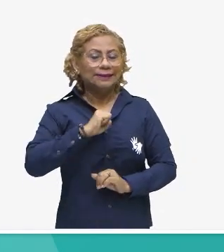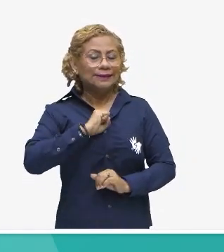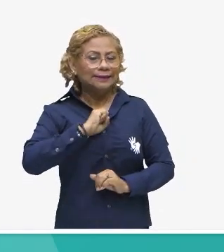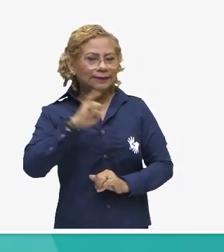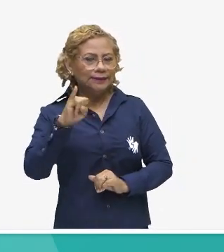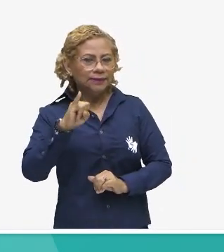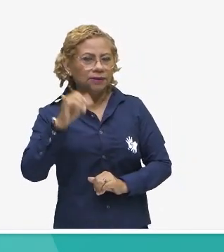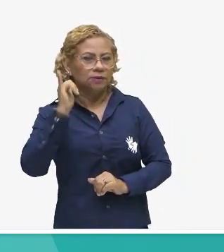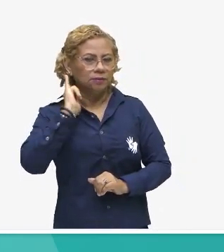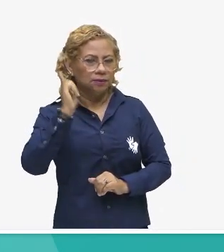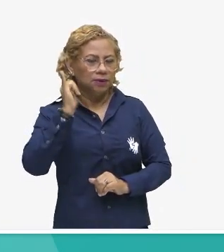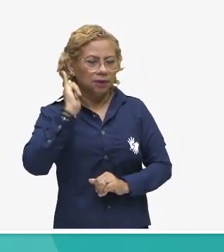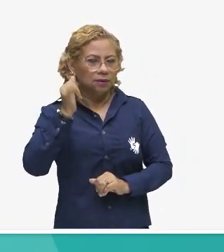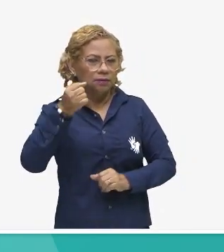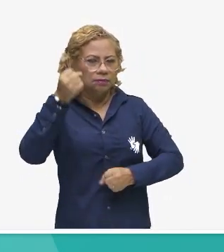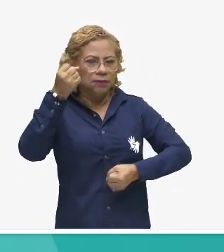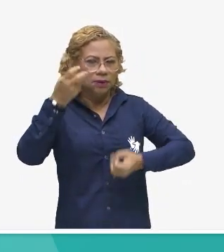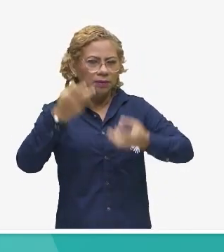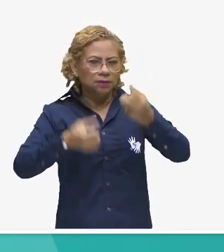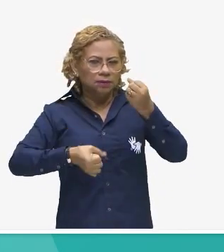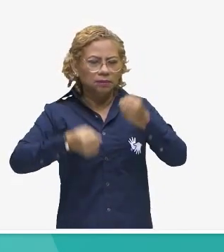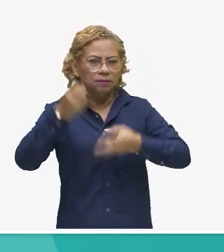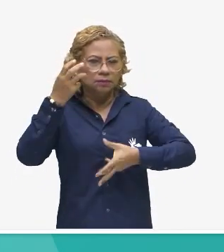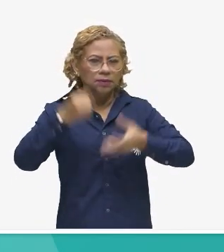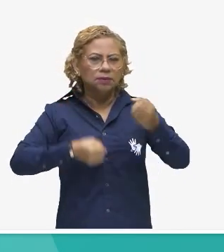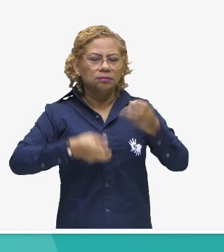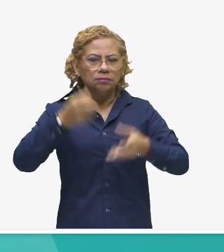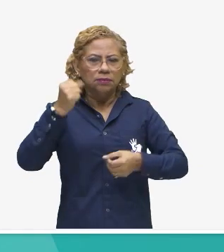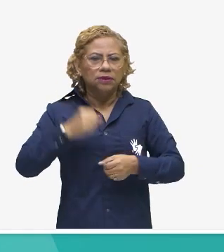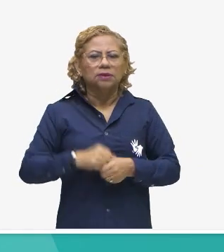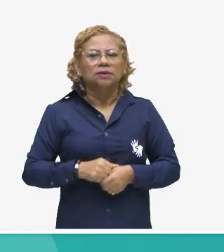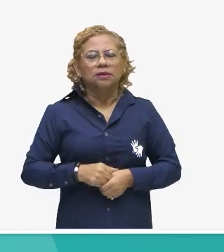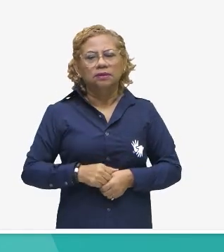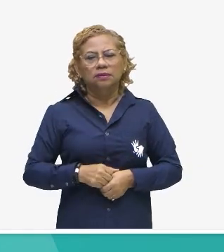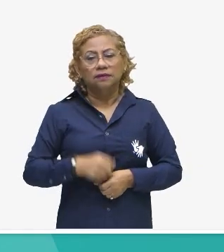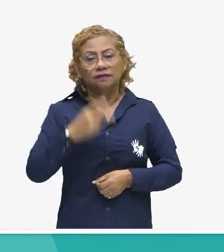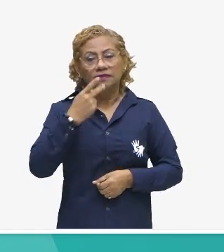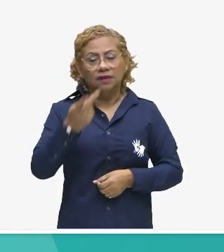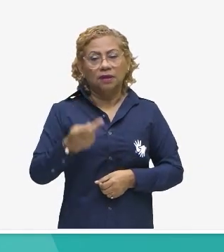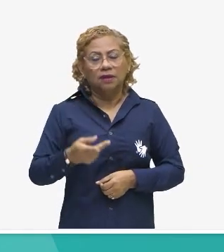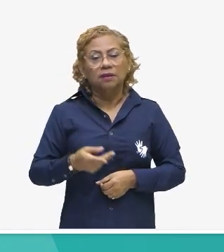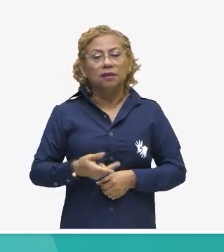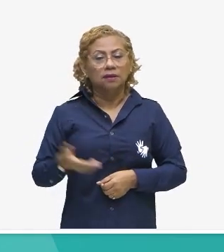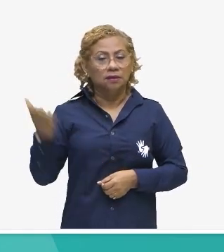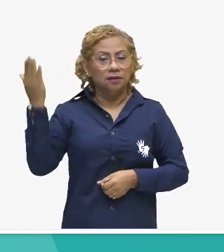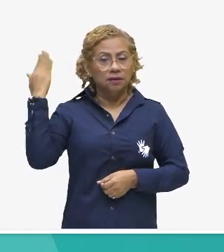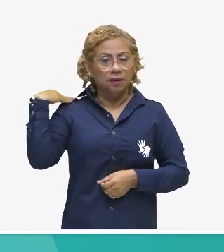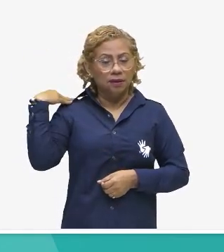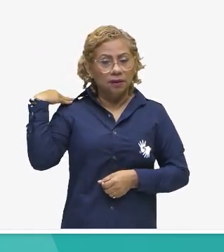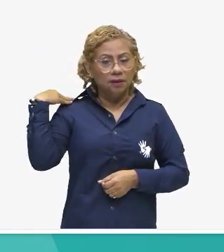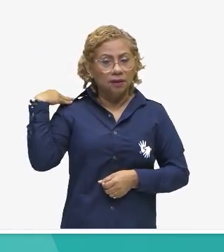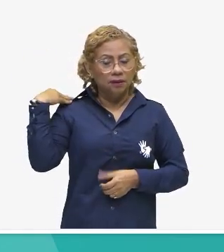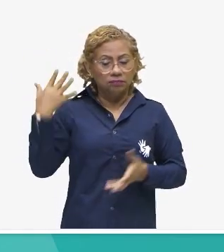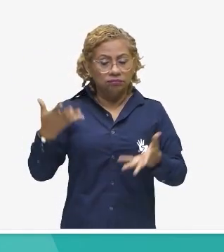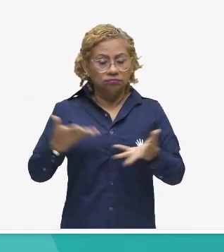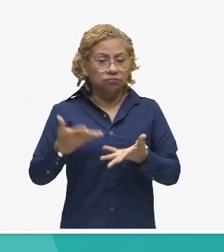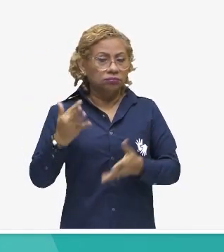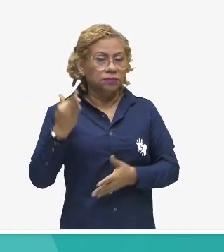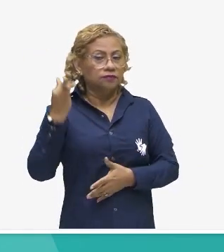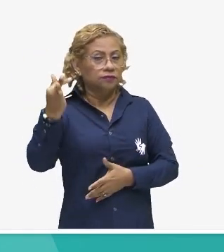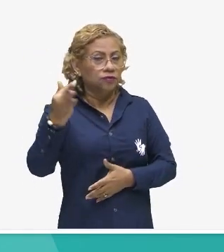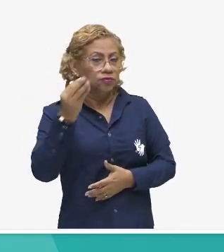narrador está contando aquela história no momento presente, se no passado ou no futuro. Então, eu